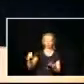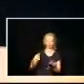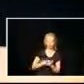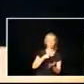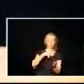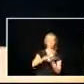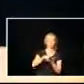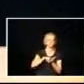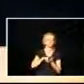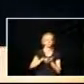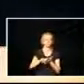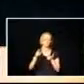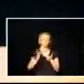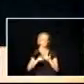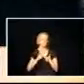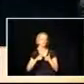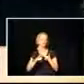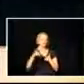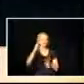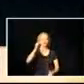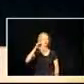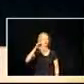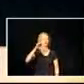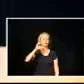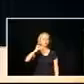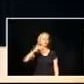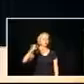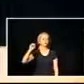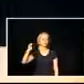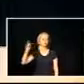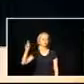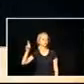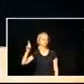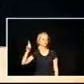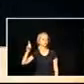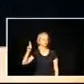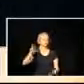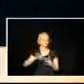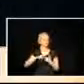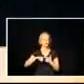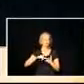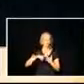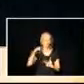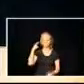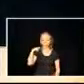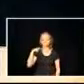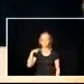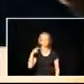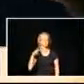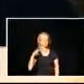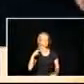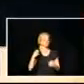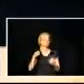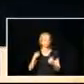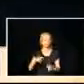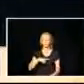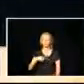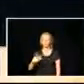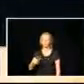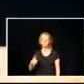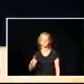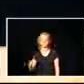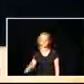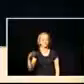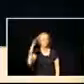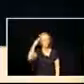porque o vereador não tem também a obrigação de entender tudo imediatamente 100%. Então precisamos desses assessores. Por isso que essa questão